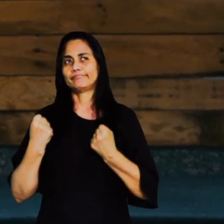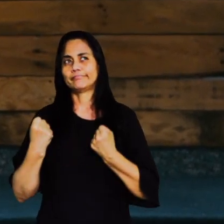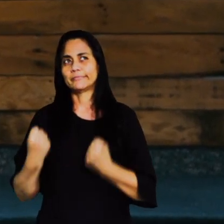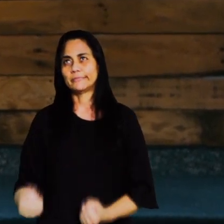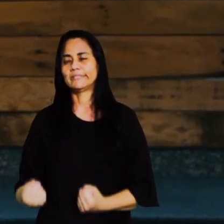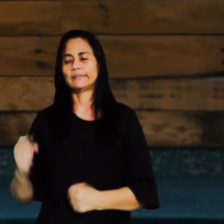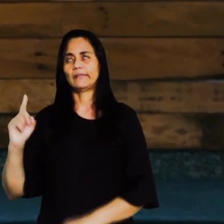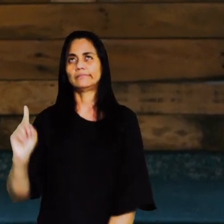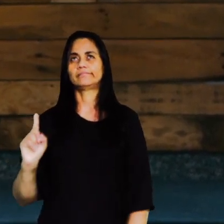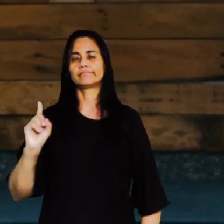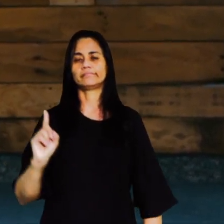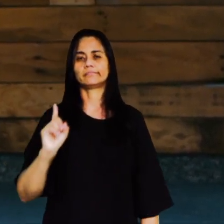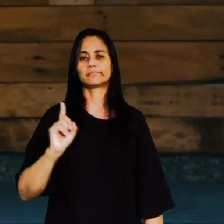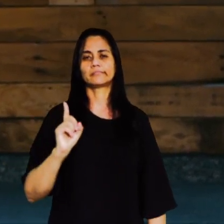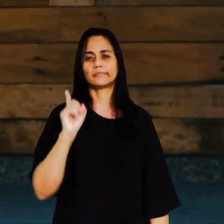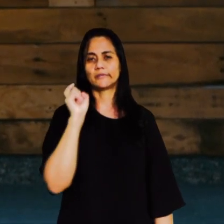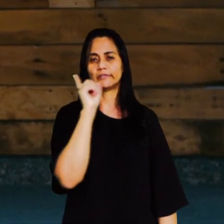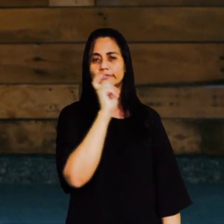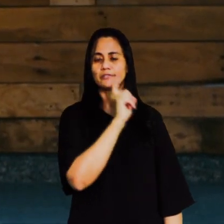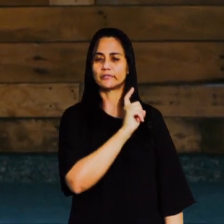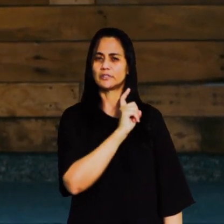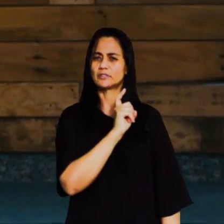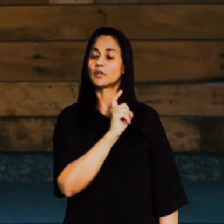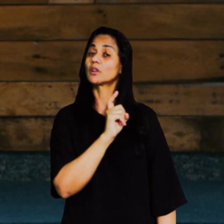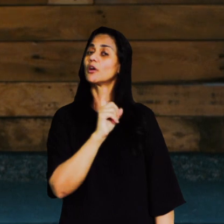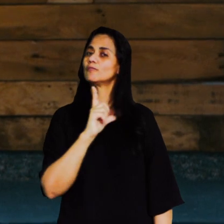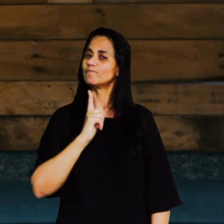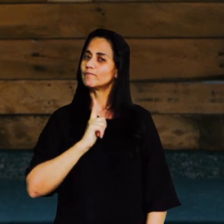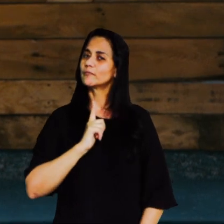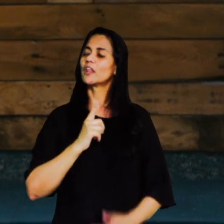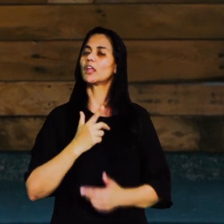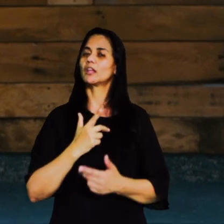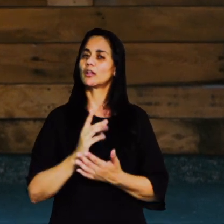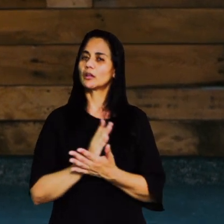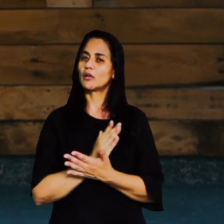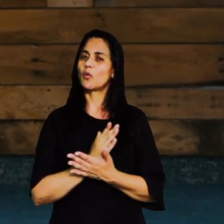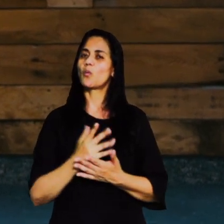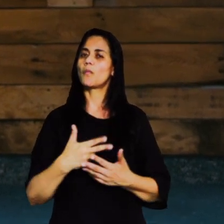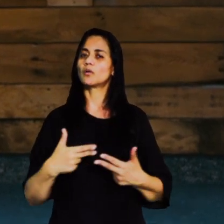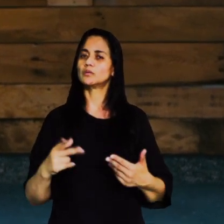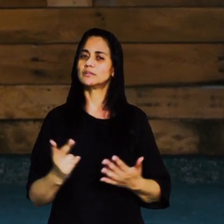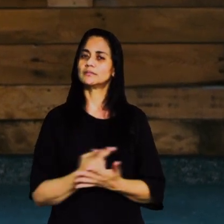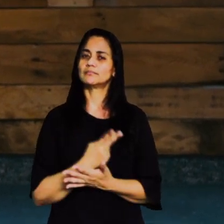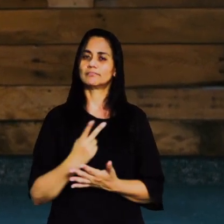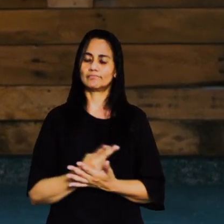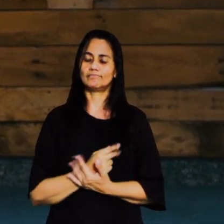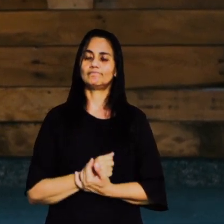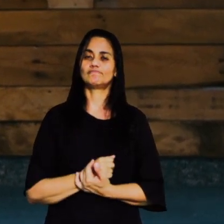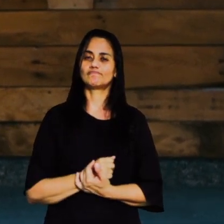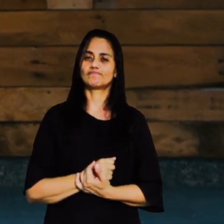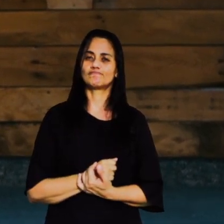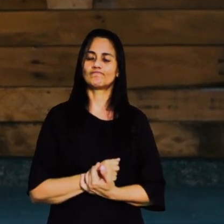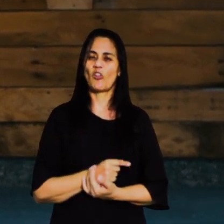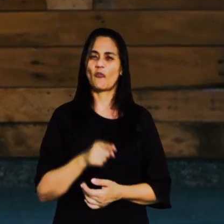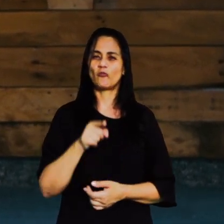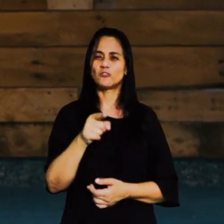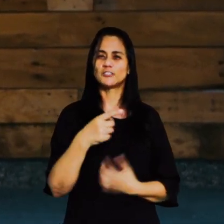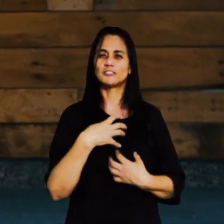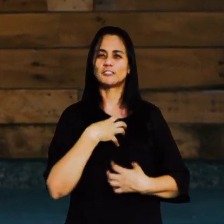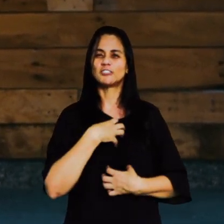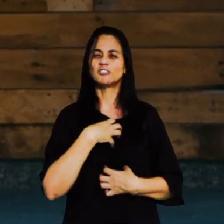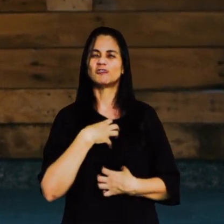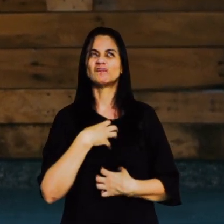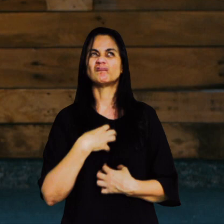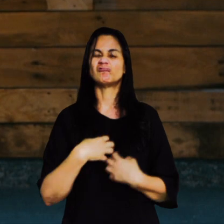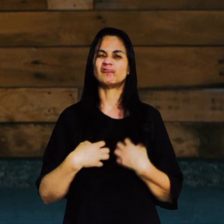Vou falar de novo. Quando ir à igreja se torna um problema, algo